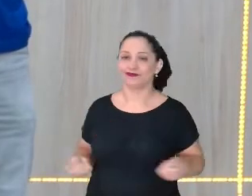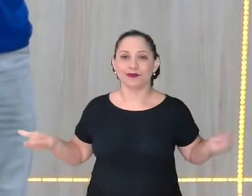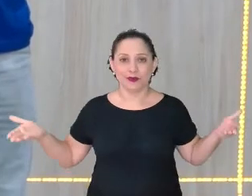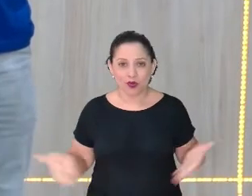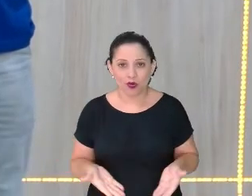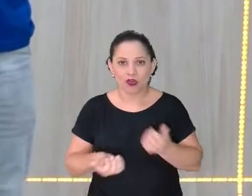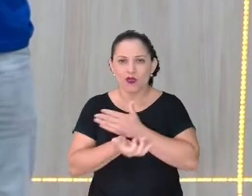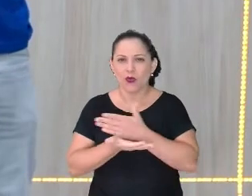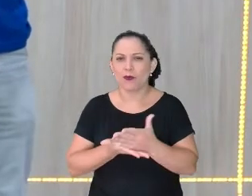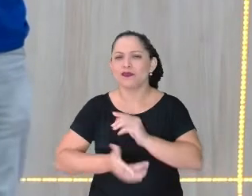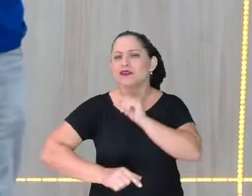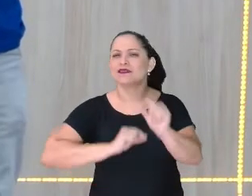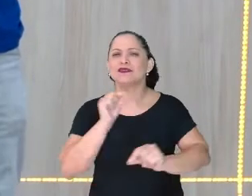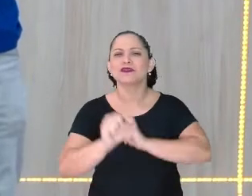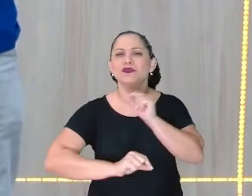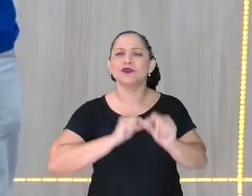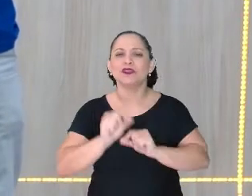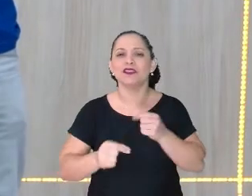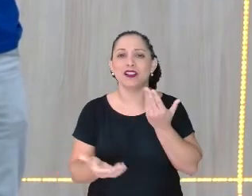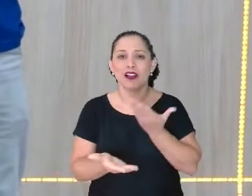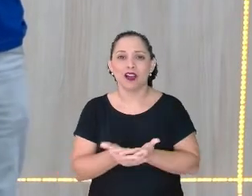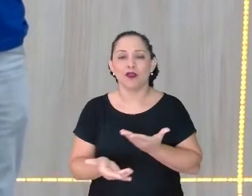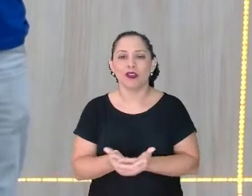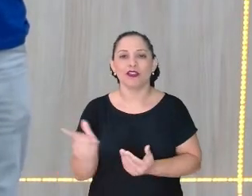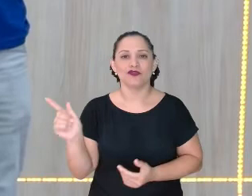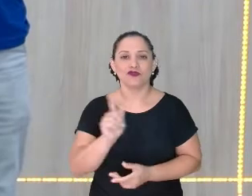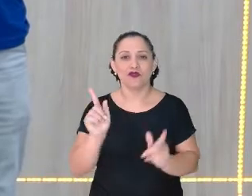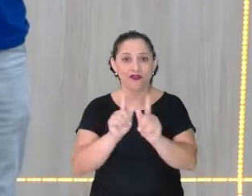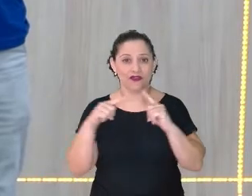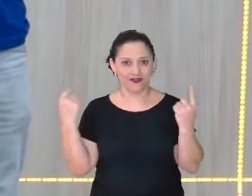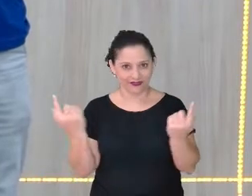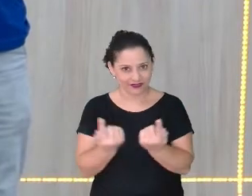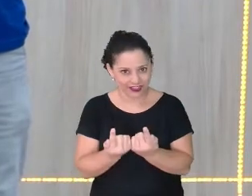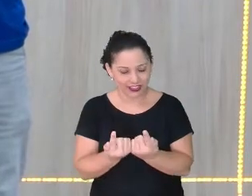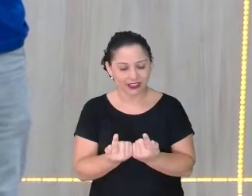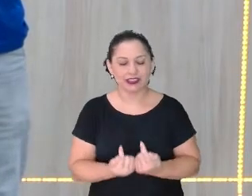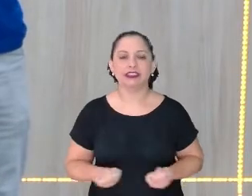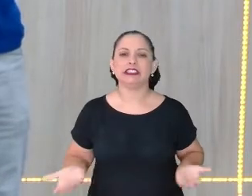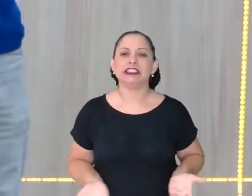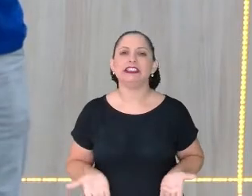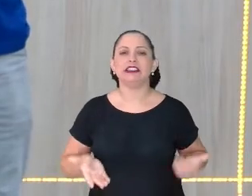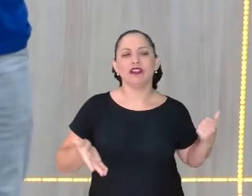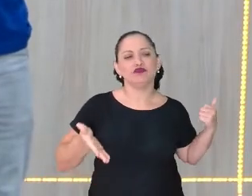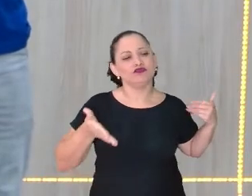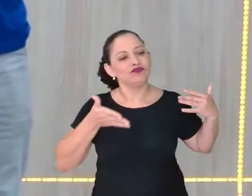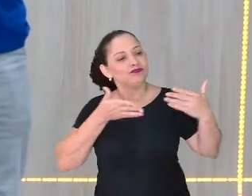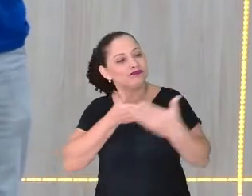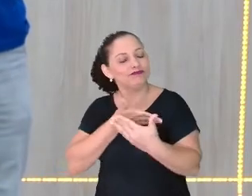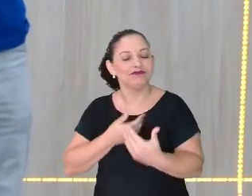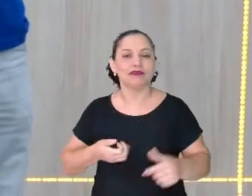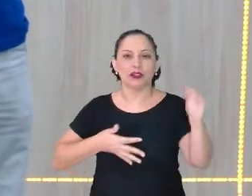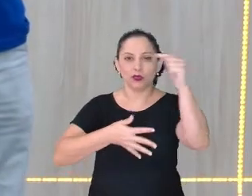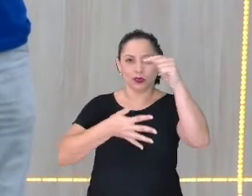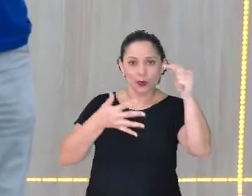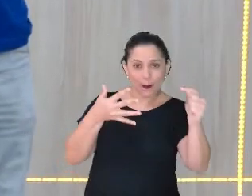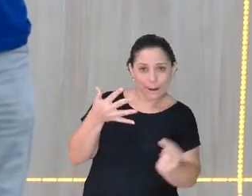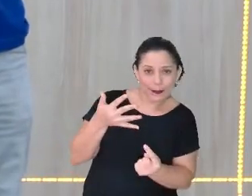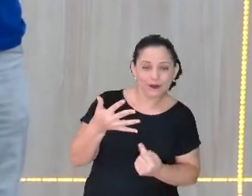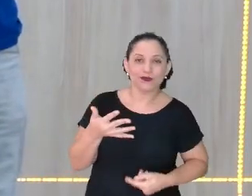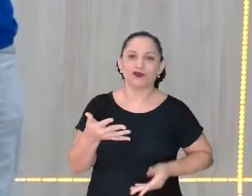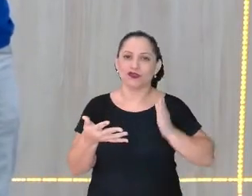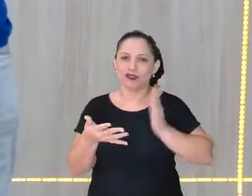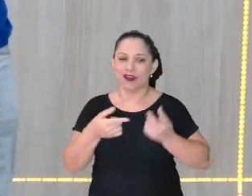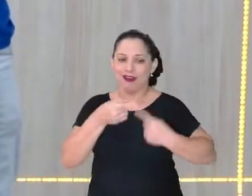começar especificamente com a nossa aula de geografia, né? Continuando alguns tópicos que a gente já